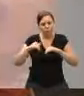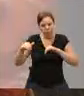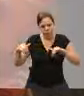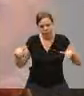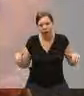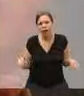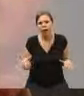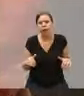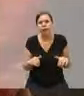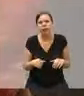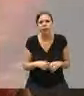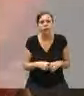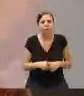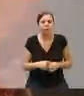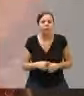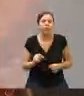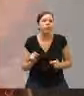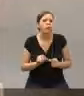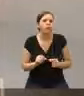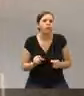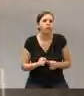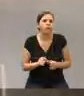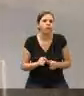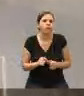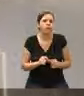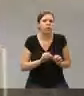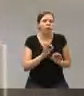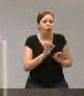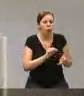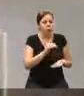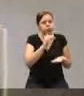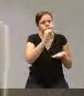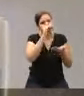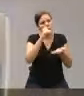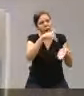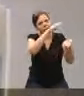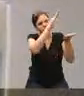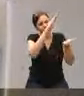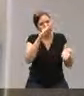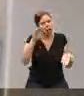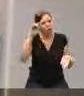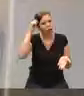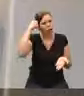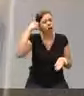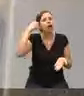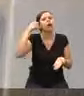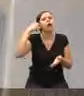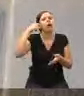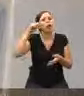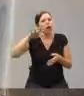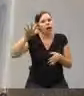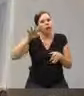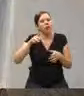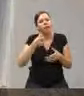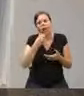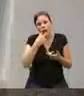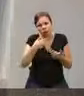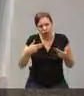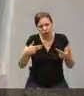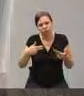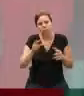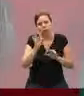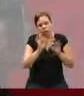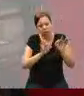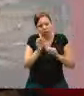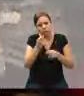é a triagem para o que a gente envia para a África, separação de medicamentos. Então existe